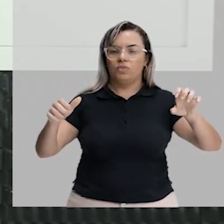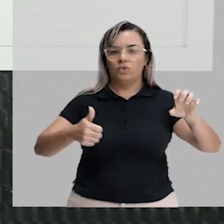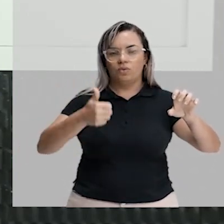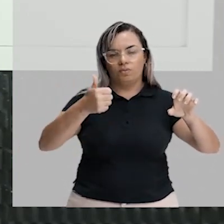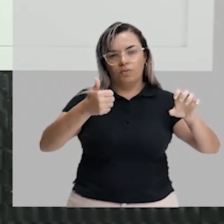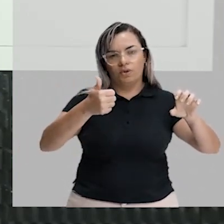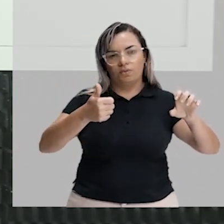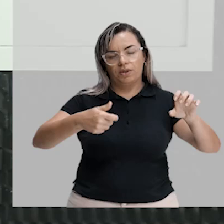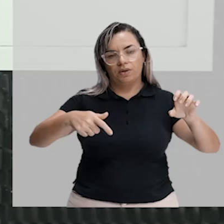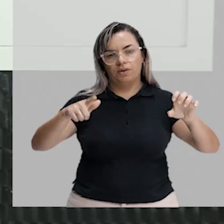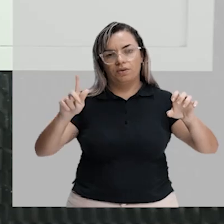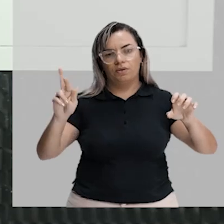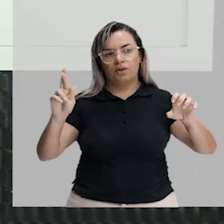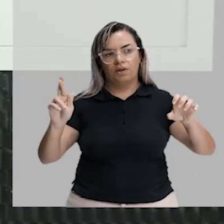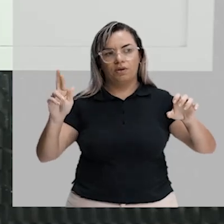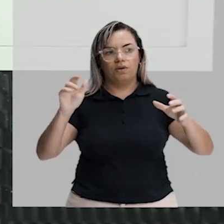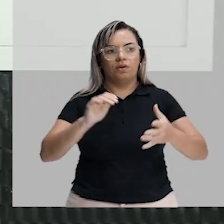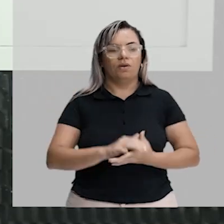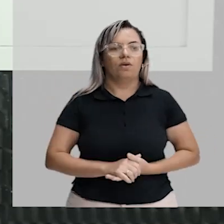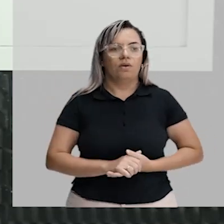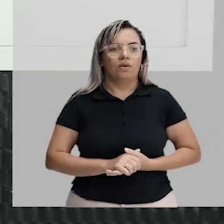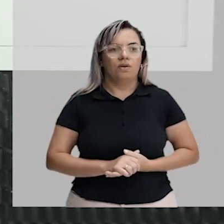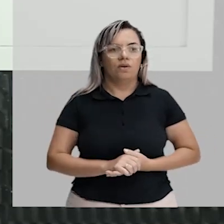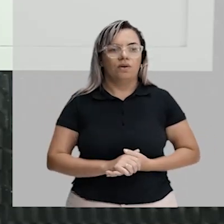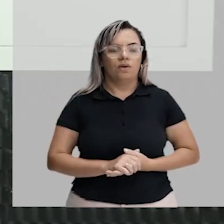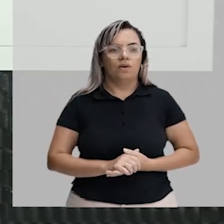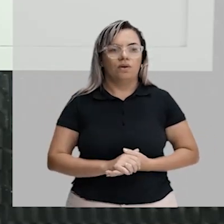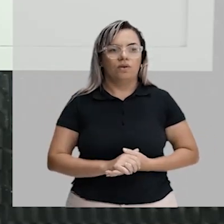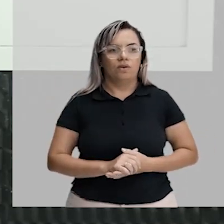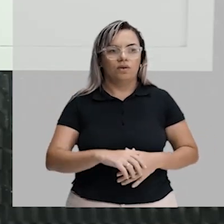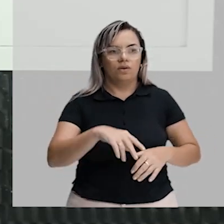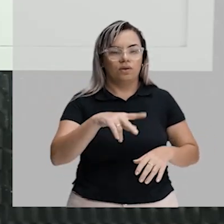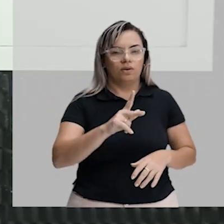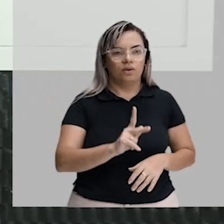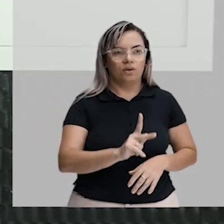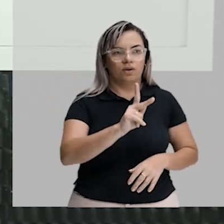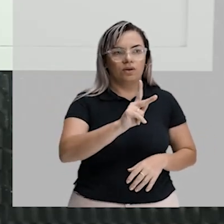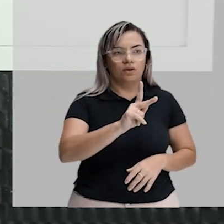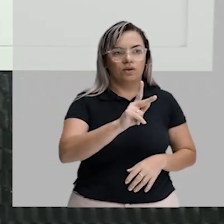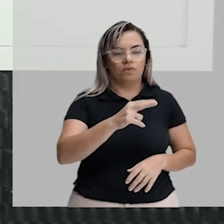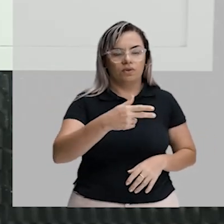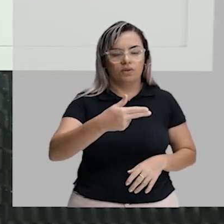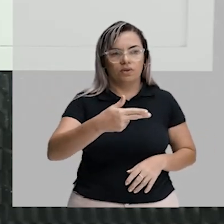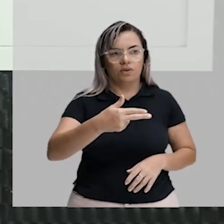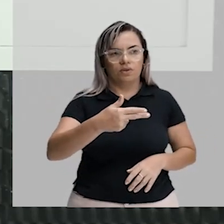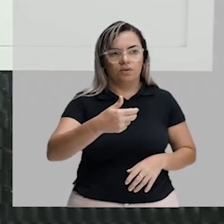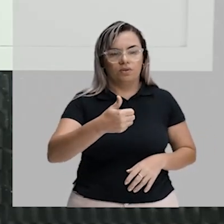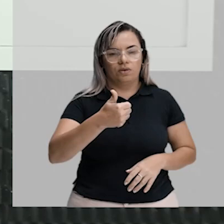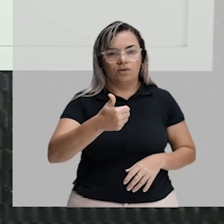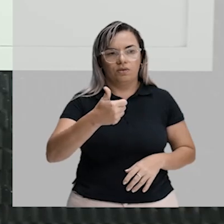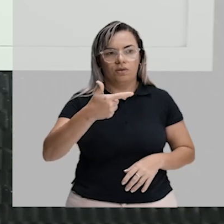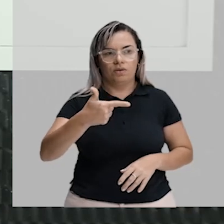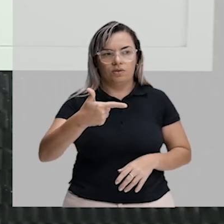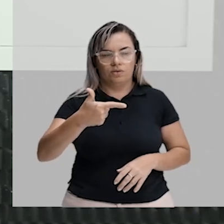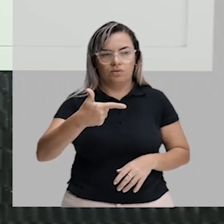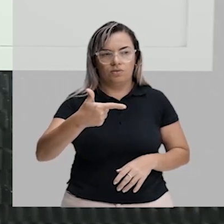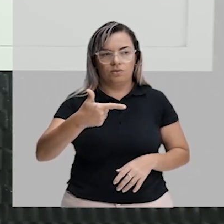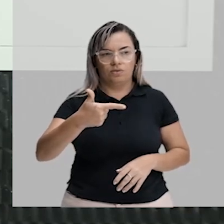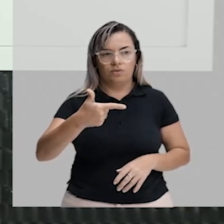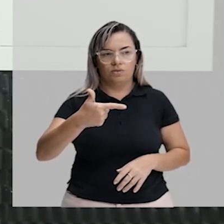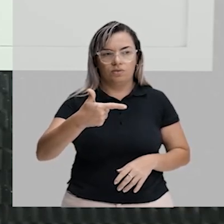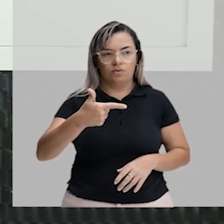e manda o 32. Então, k vai ser igual a 12. Esse 32 vai